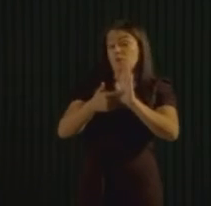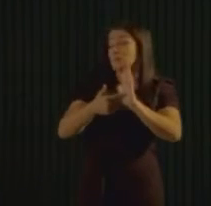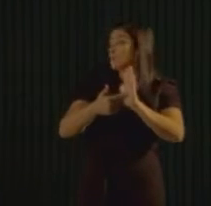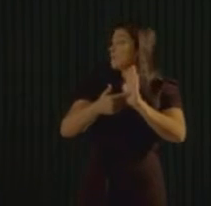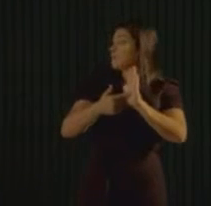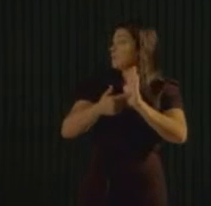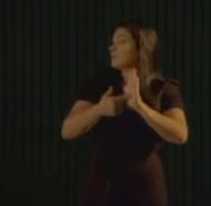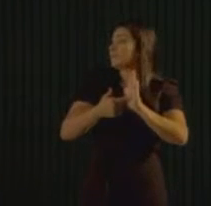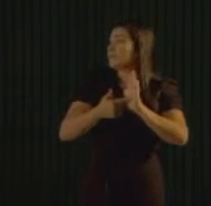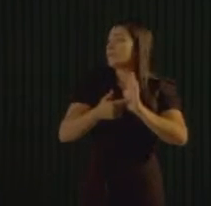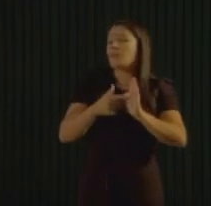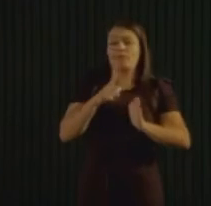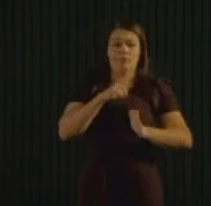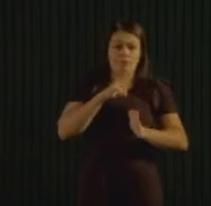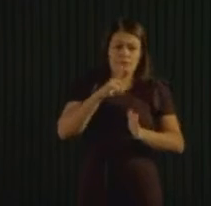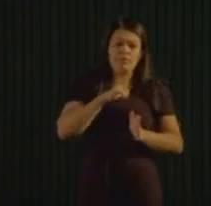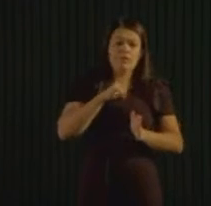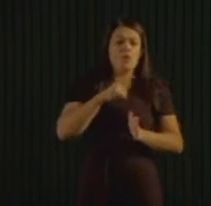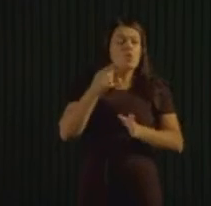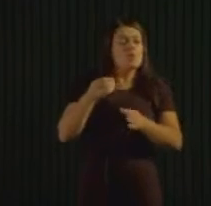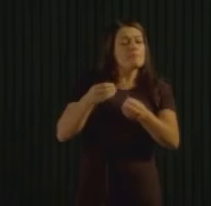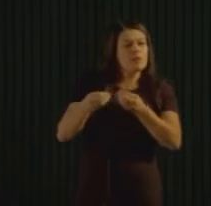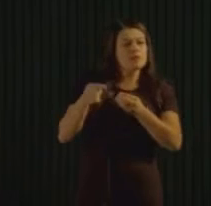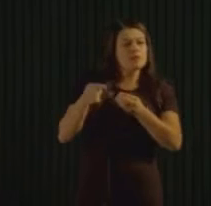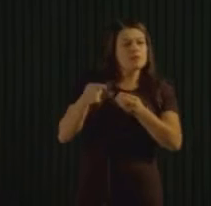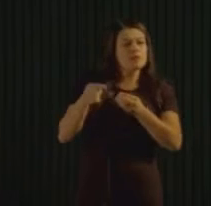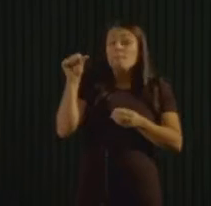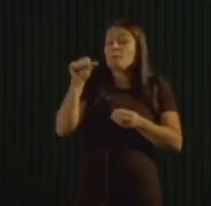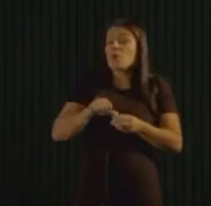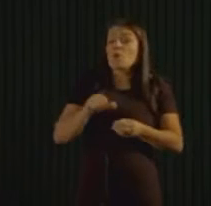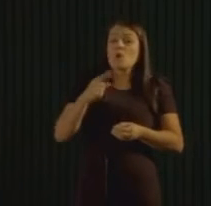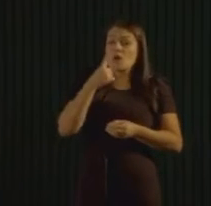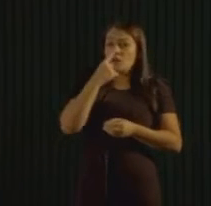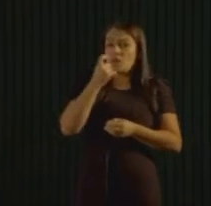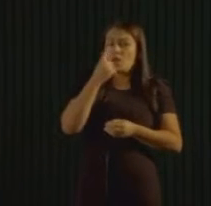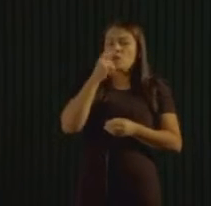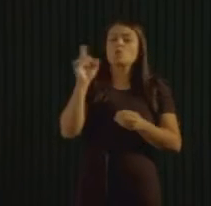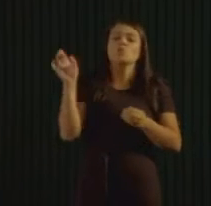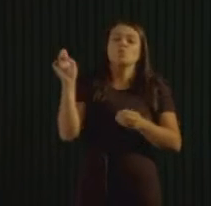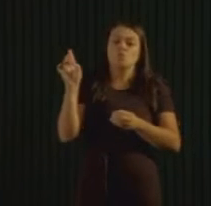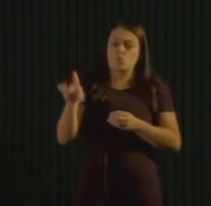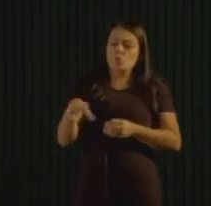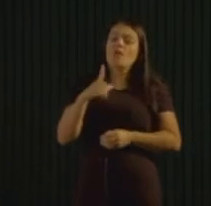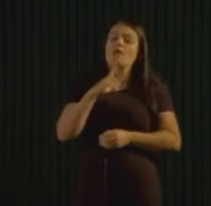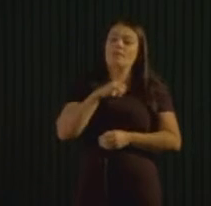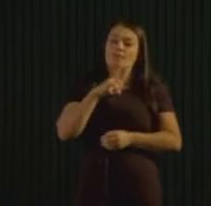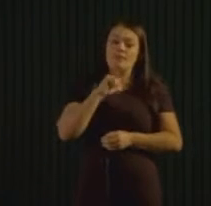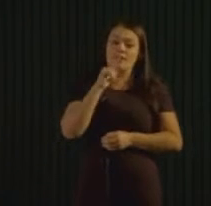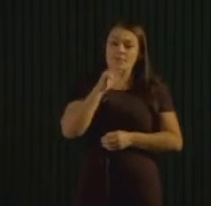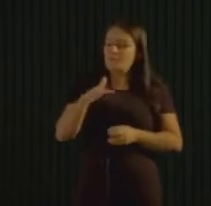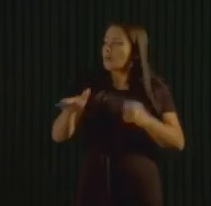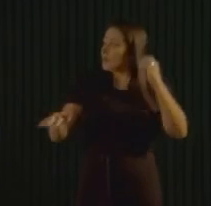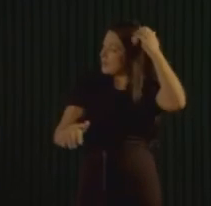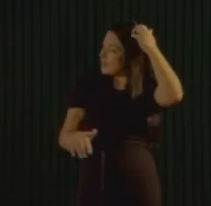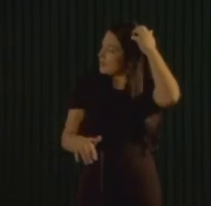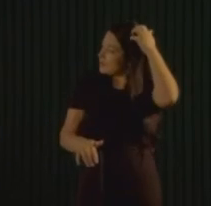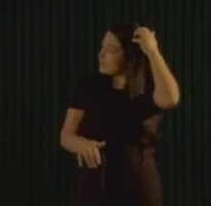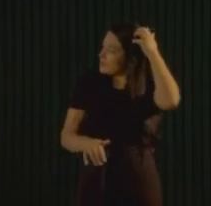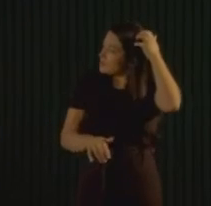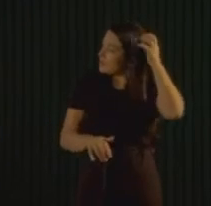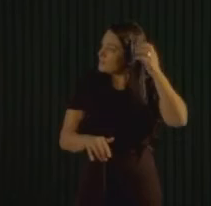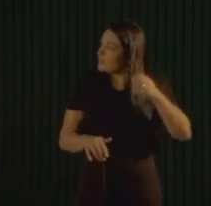ilustrar na gravimetria que, de fato, o plástico é resíduo que a gente encontra nas limpezas de praia. Então, esse